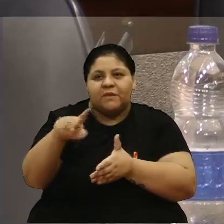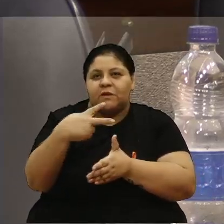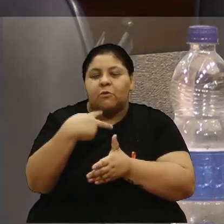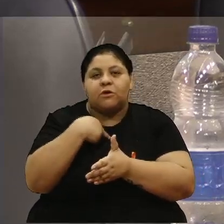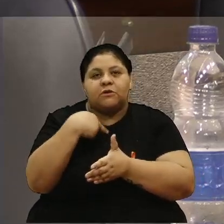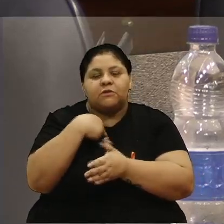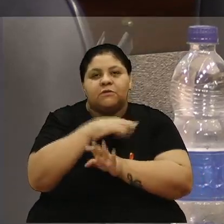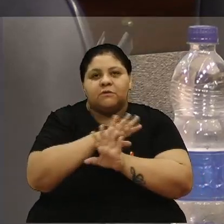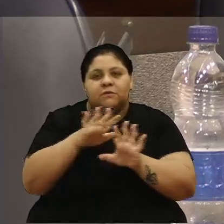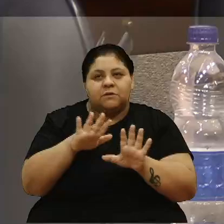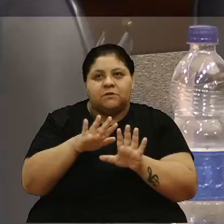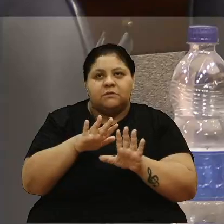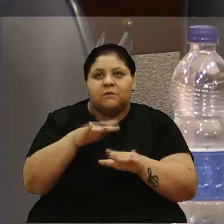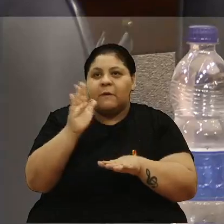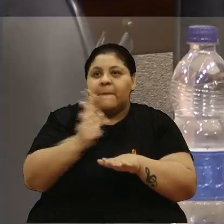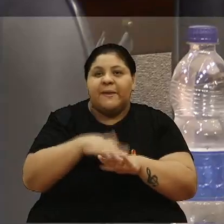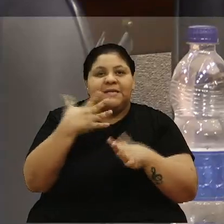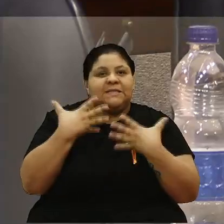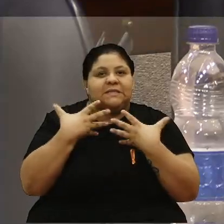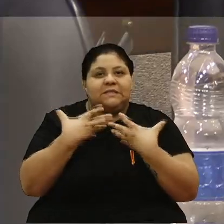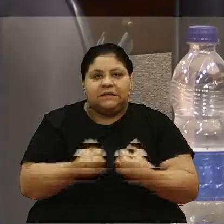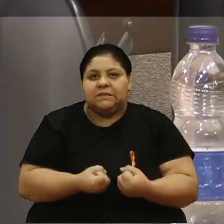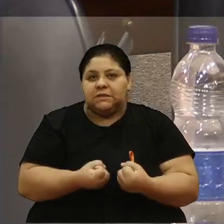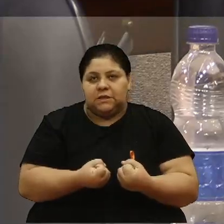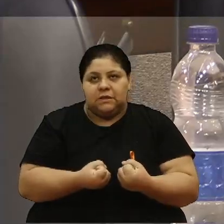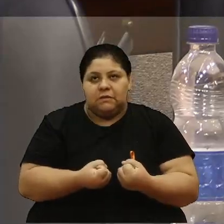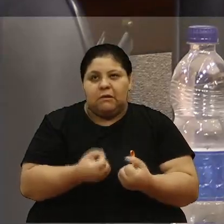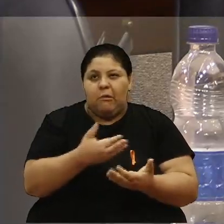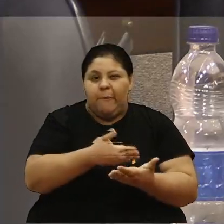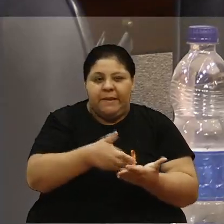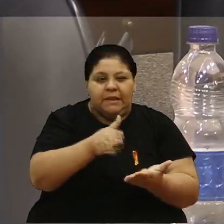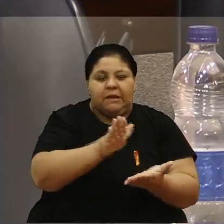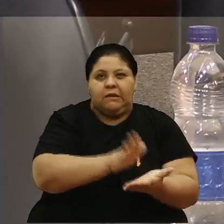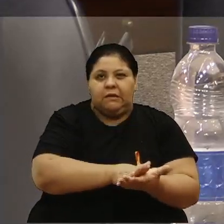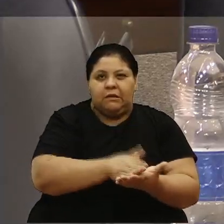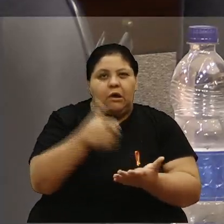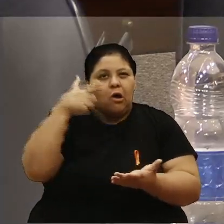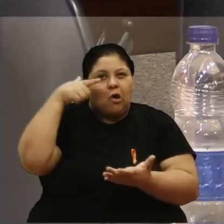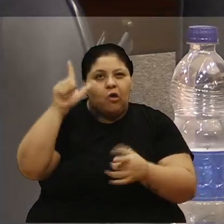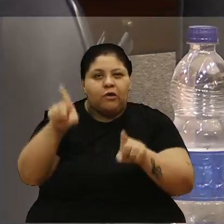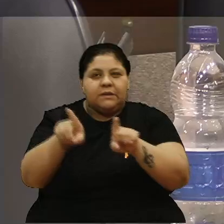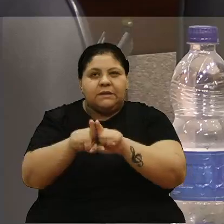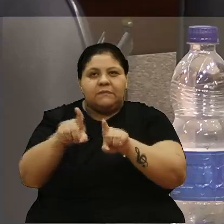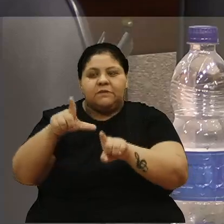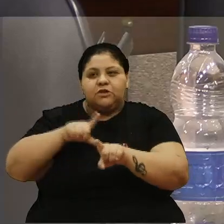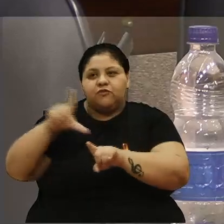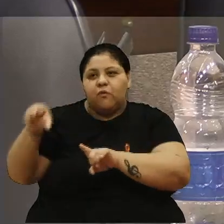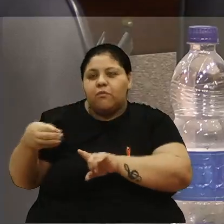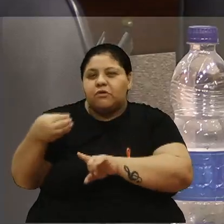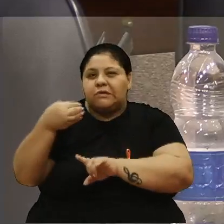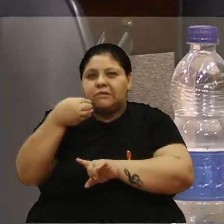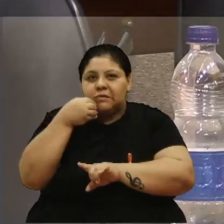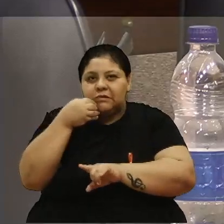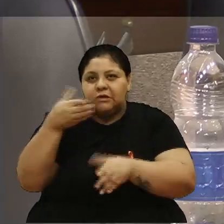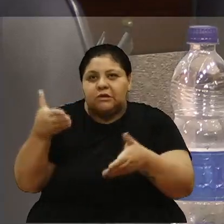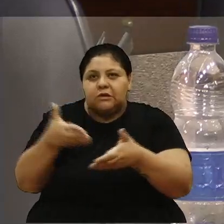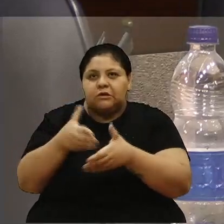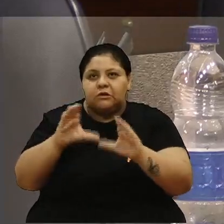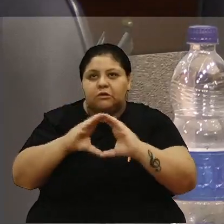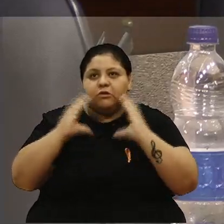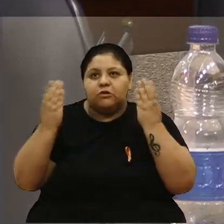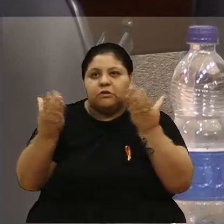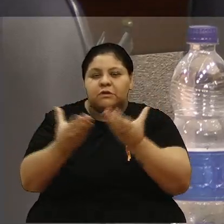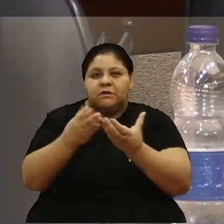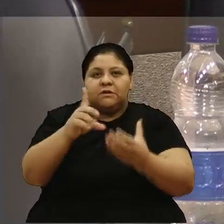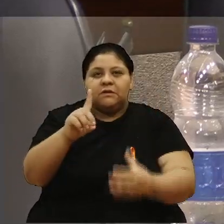A gente não pode mais ser tão penalizado como nós éramos. E ontem também eu tive a oportunidade de estar lá na comunidade dos